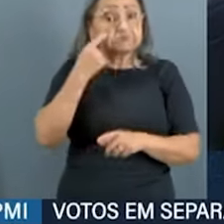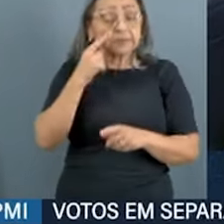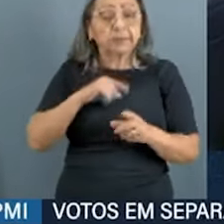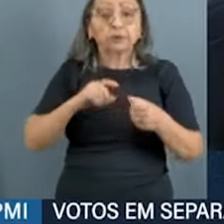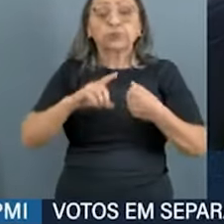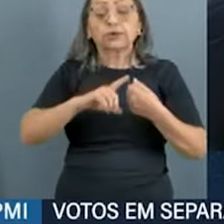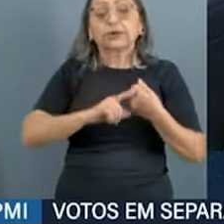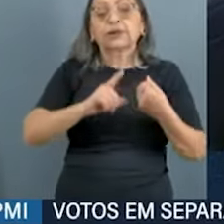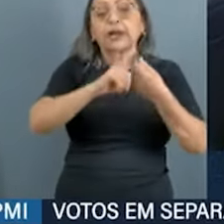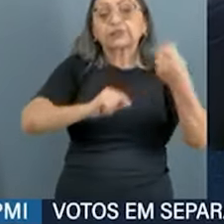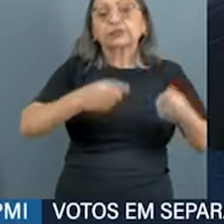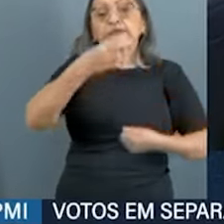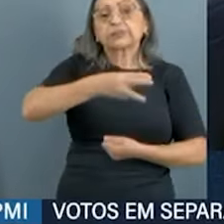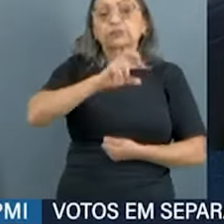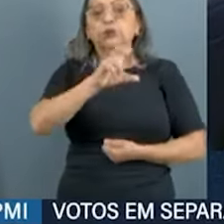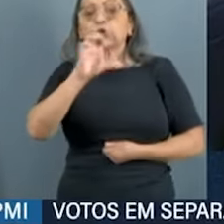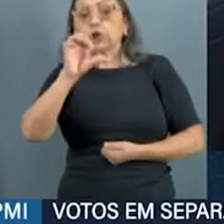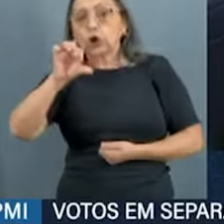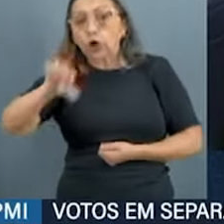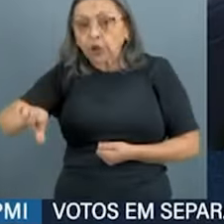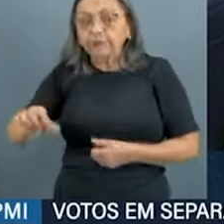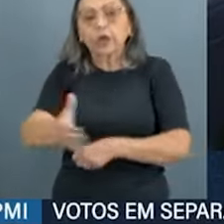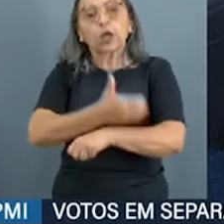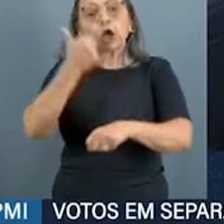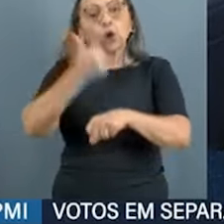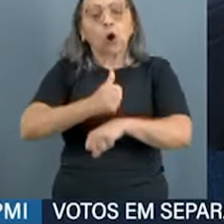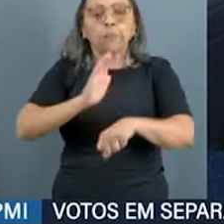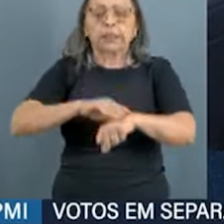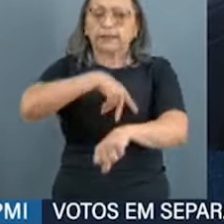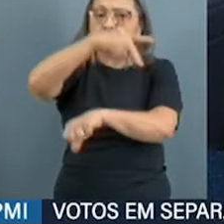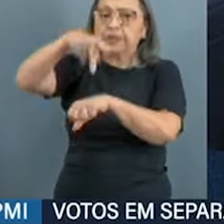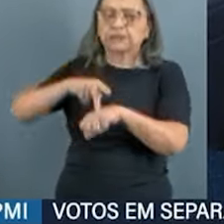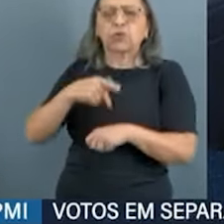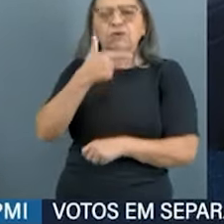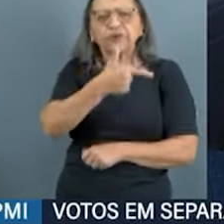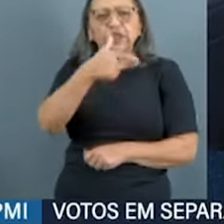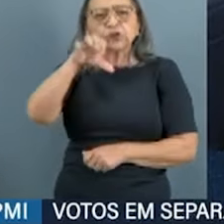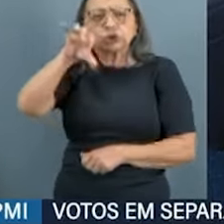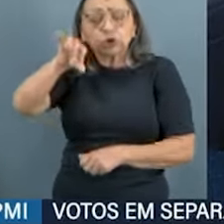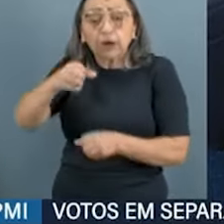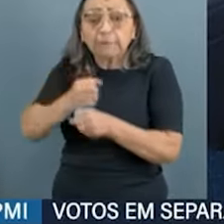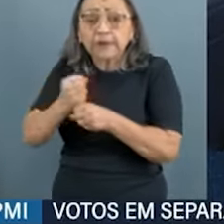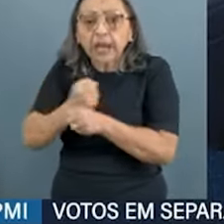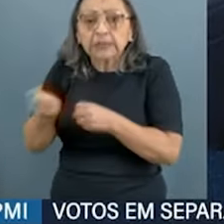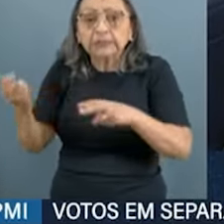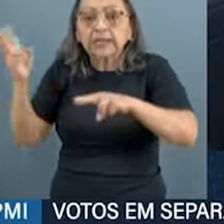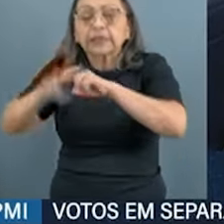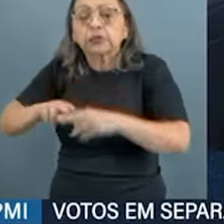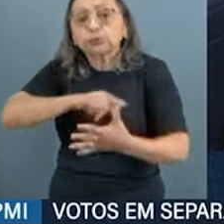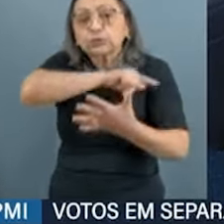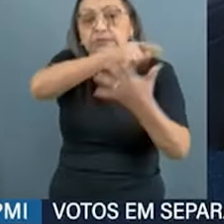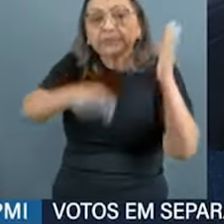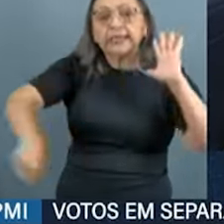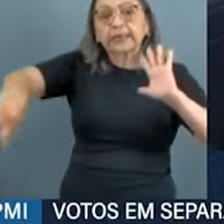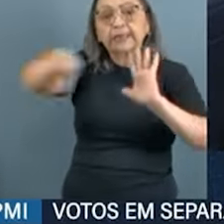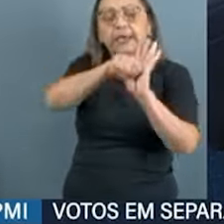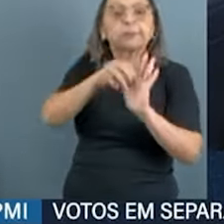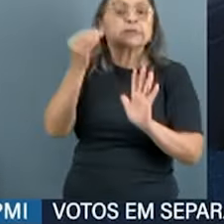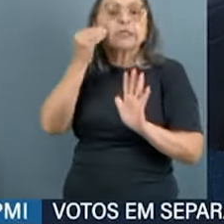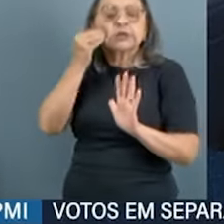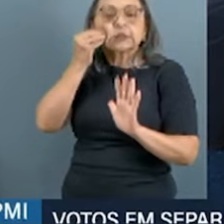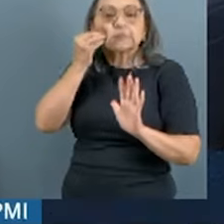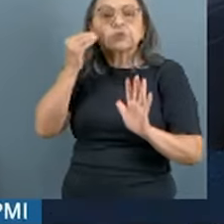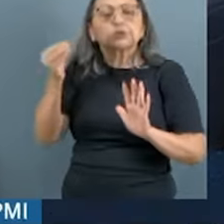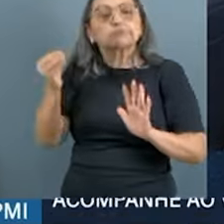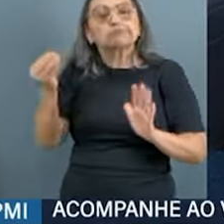359 golpe de estado São 29 anos de cadeia nos crimes de tentativa de romper com o processo